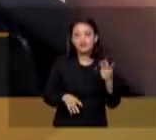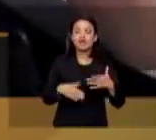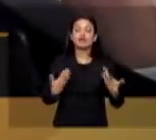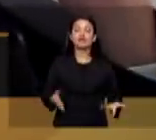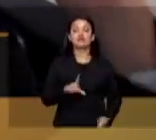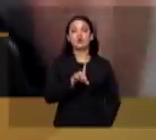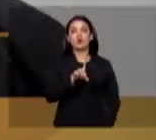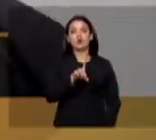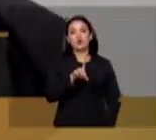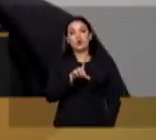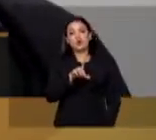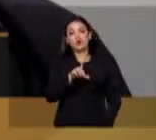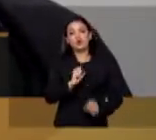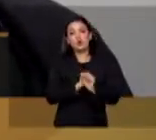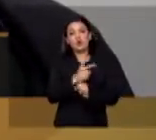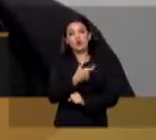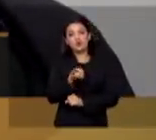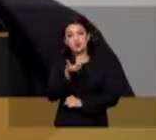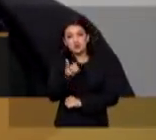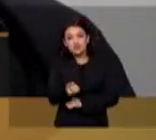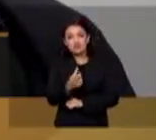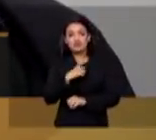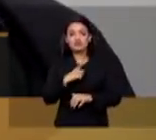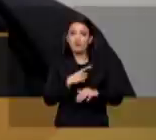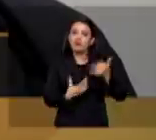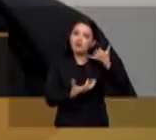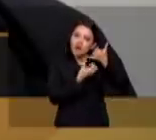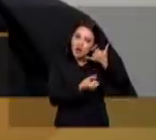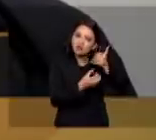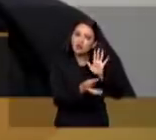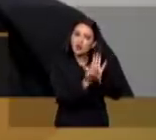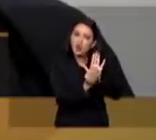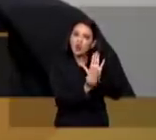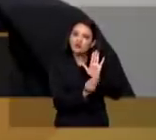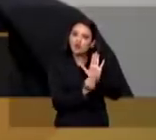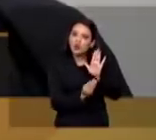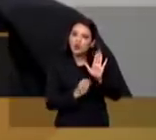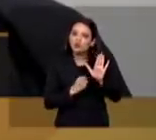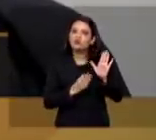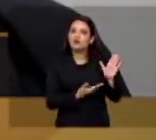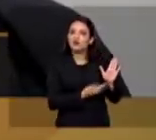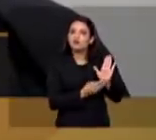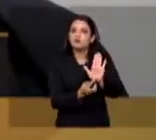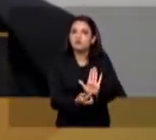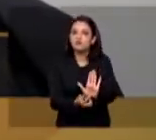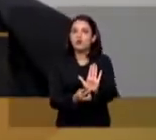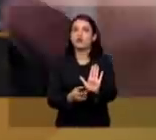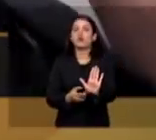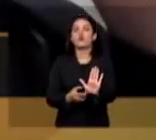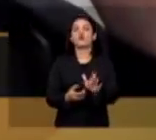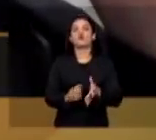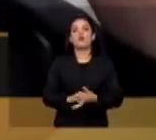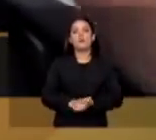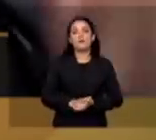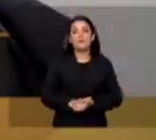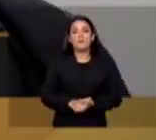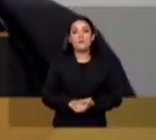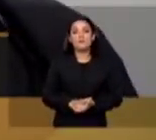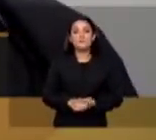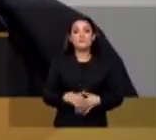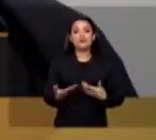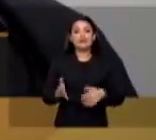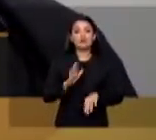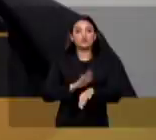16/3/2016, do conteúdo de áudios captados em decorrência das interceptações telefônicas autorizadas. No